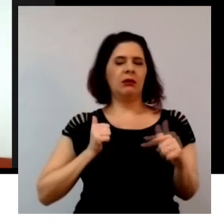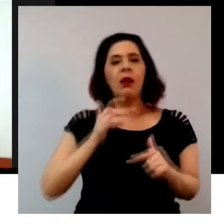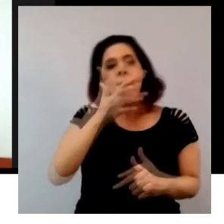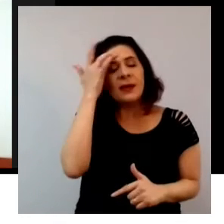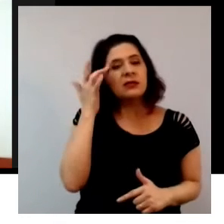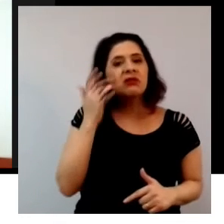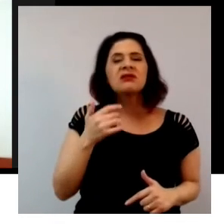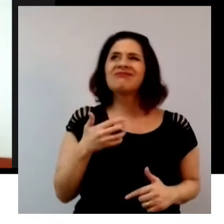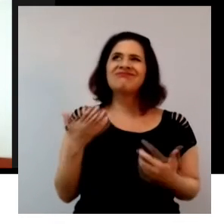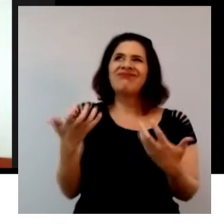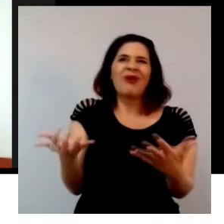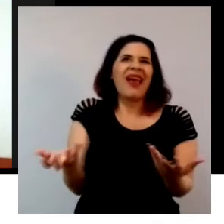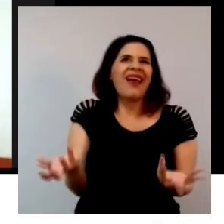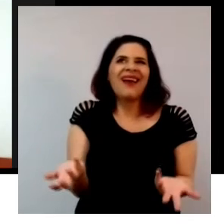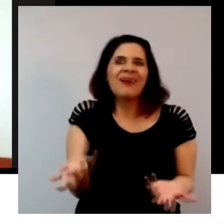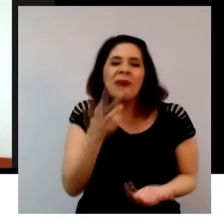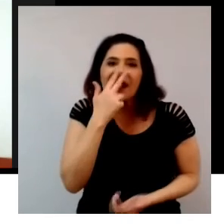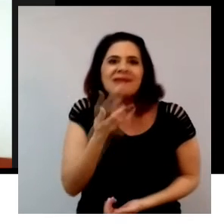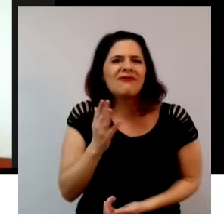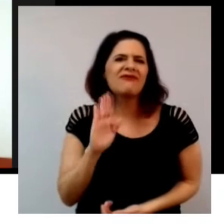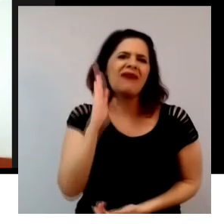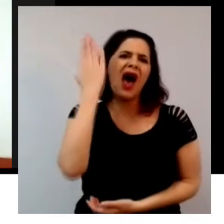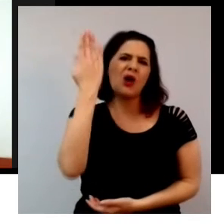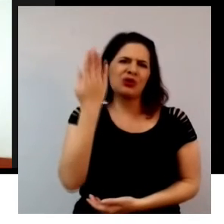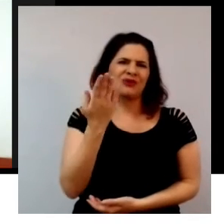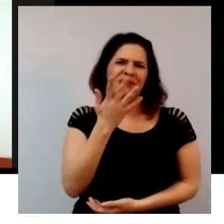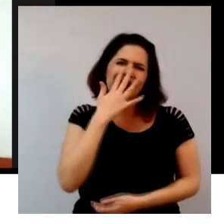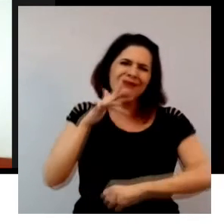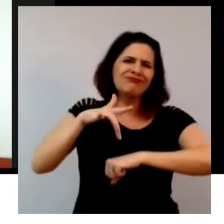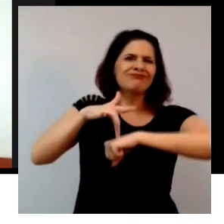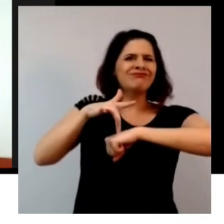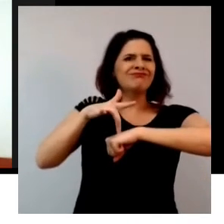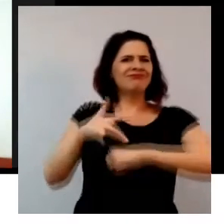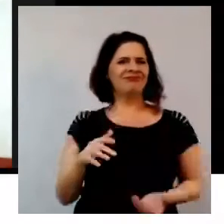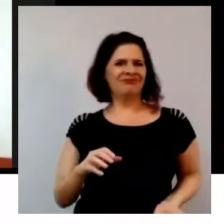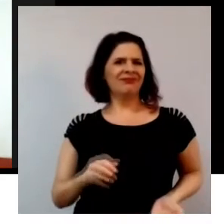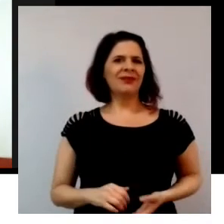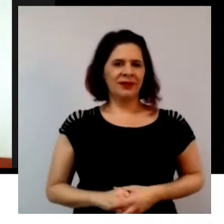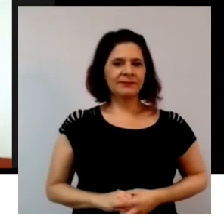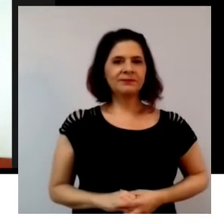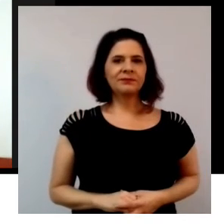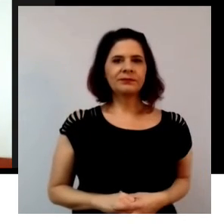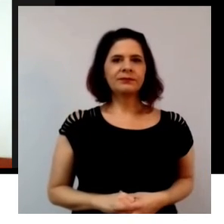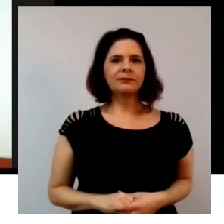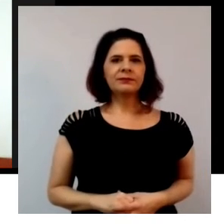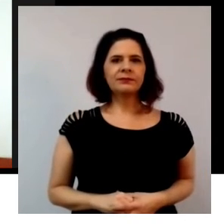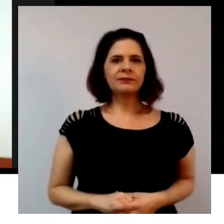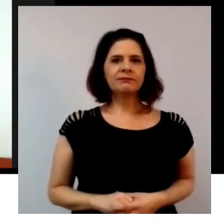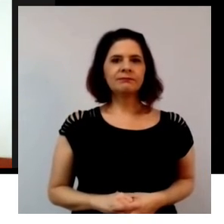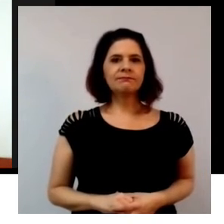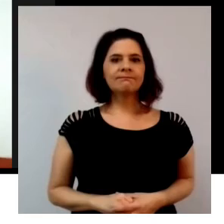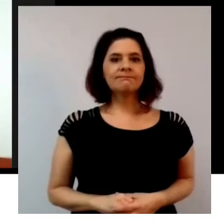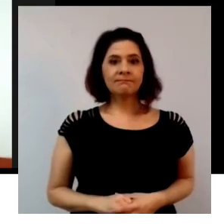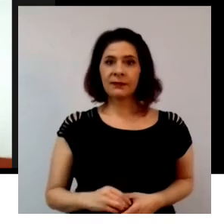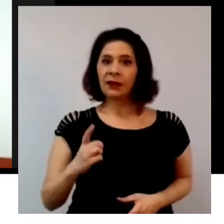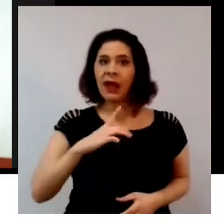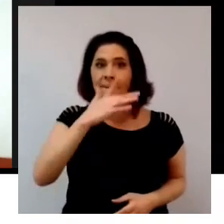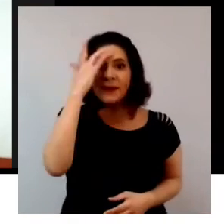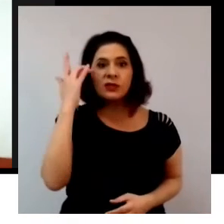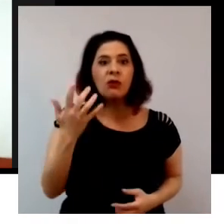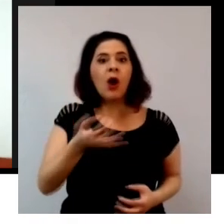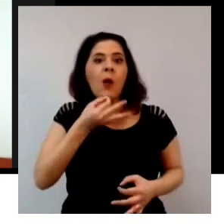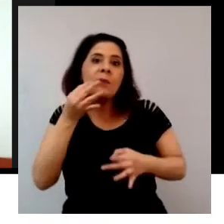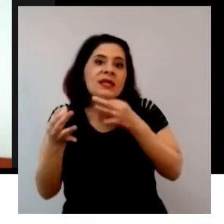falso, soa cínico às vezes, né? Alguém tem um contraponto aqui em relação ao que o Demori colocou?